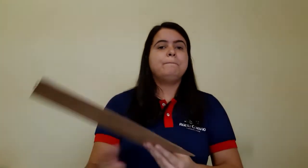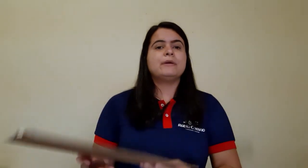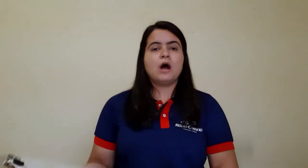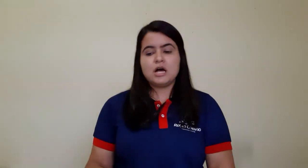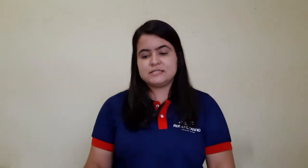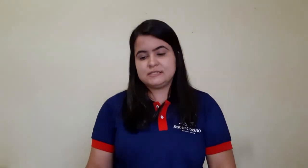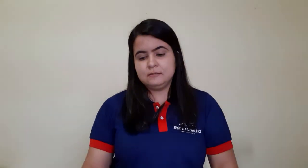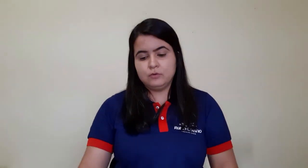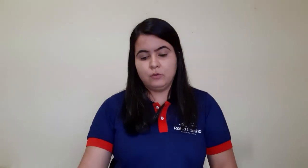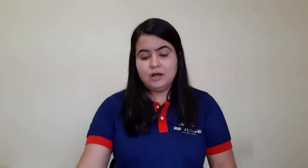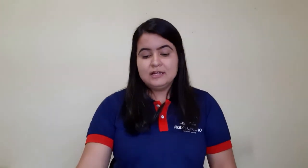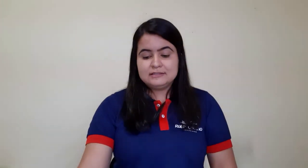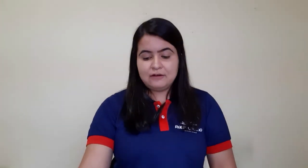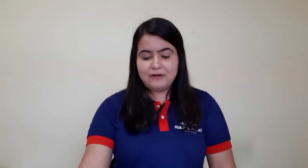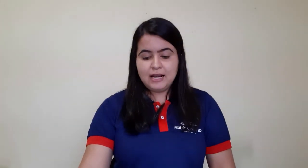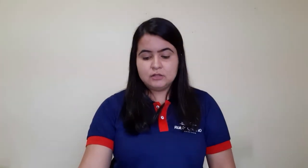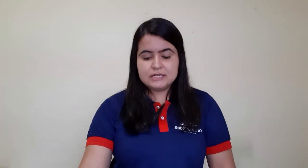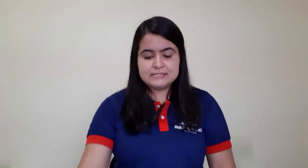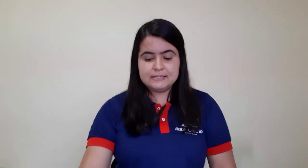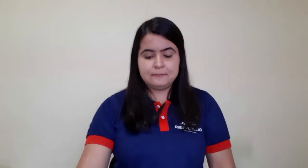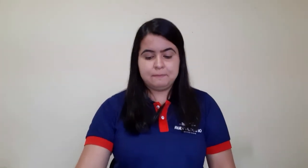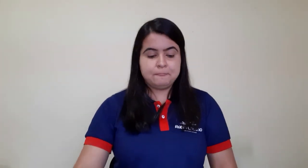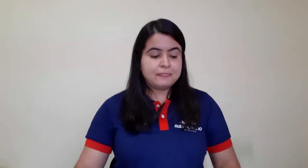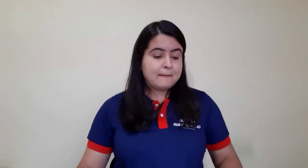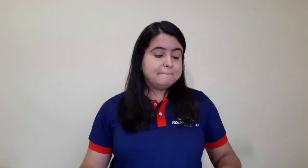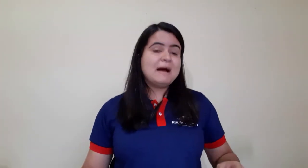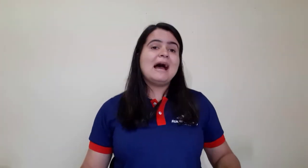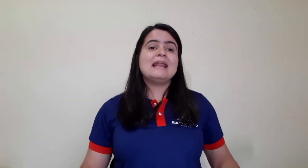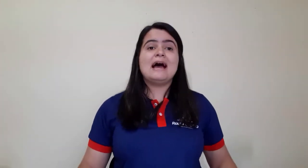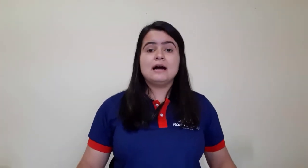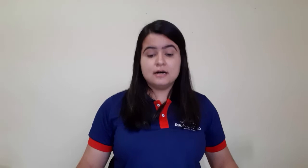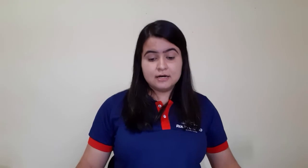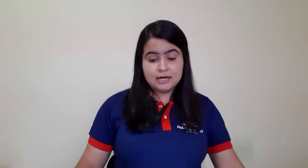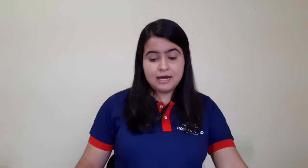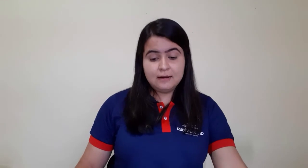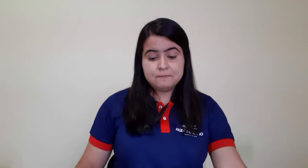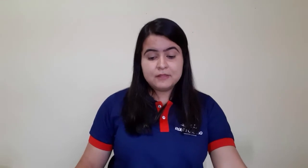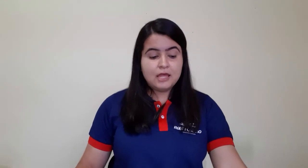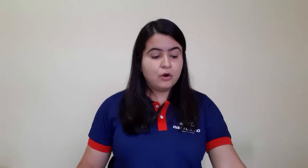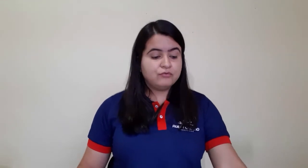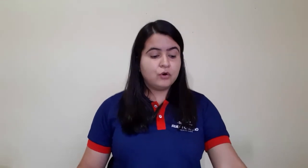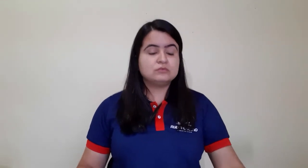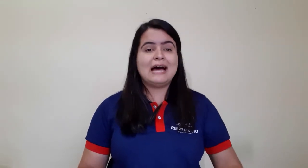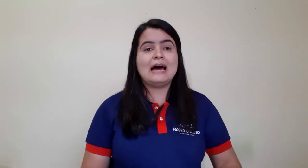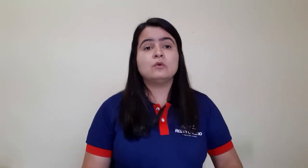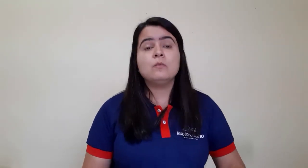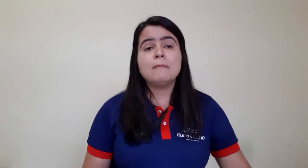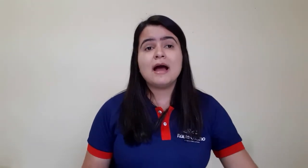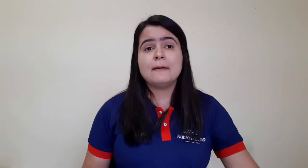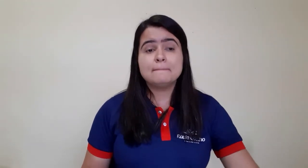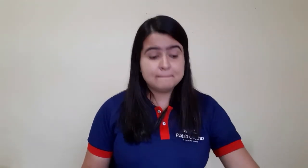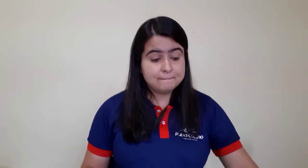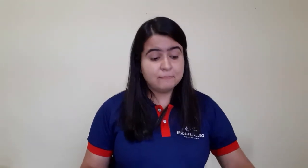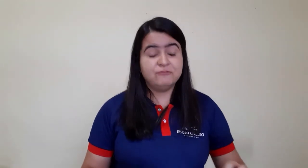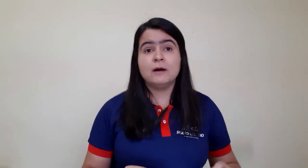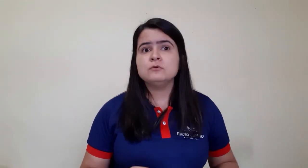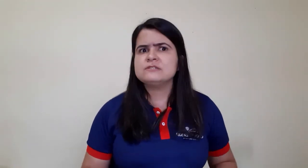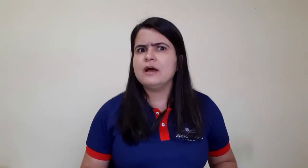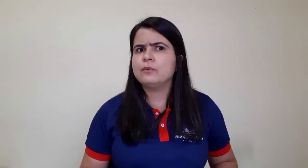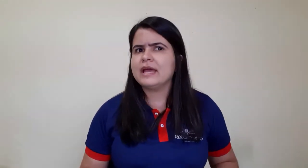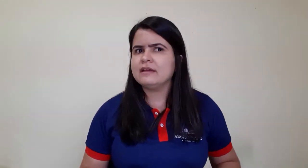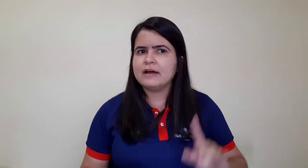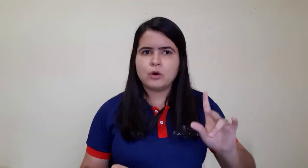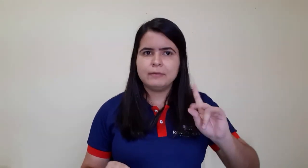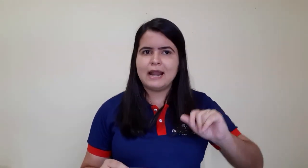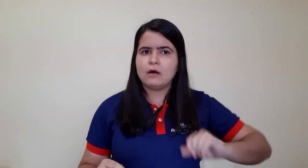O próximo tá falando assim: para a Ana, eu vou dar uma. Vamos